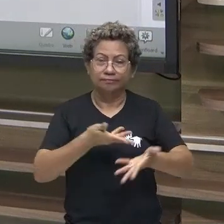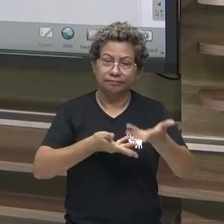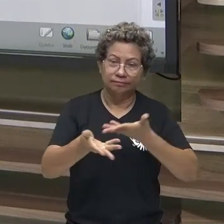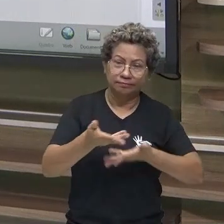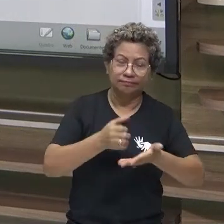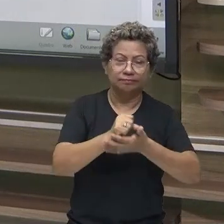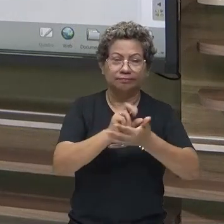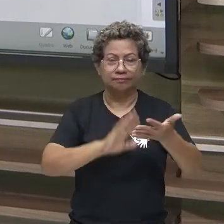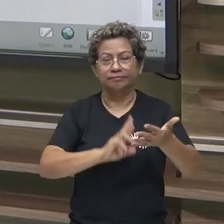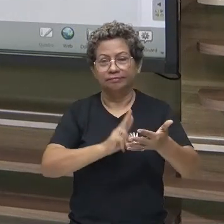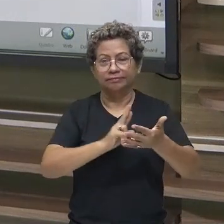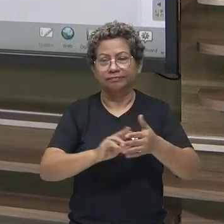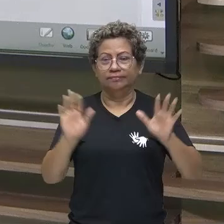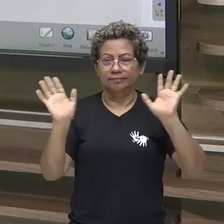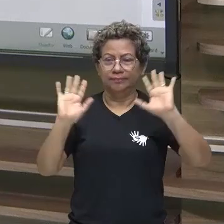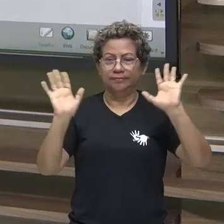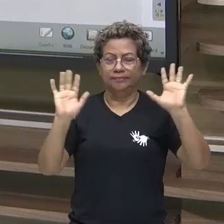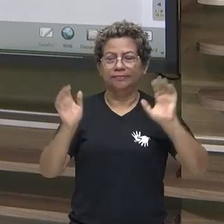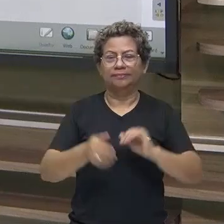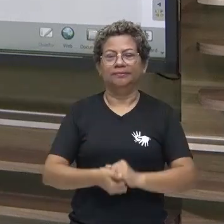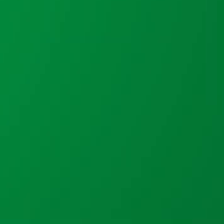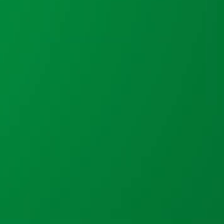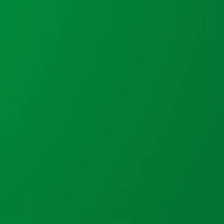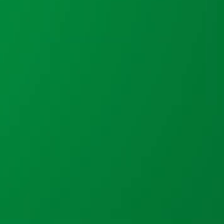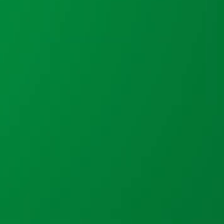aula e até a próxima oportunidade.